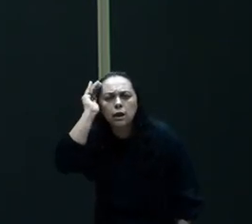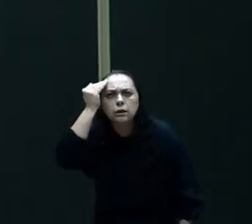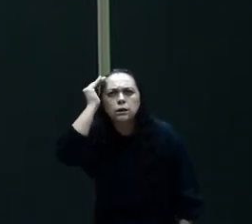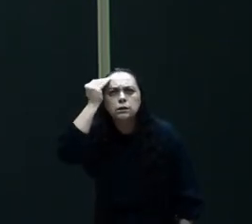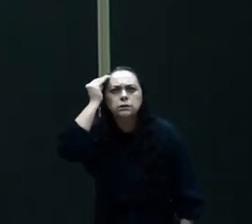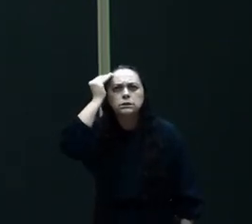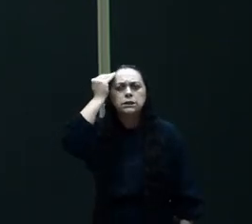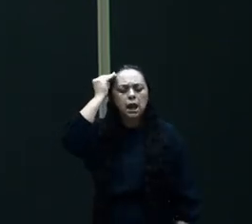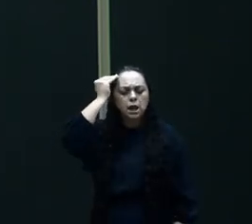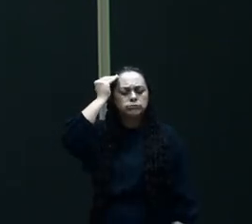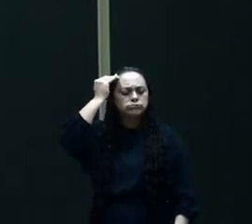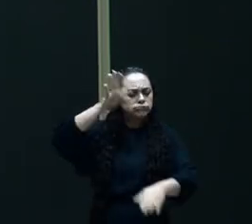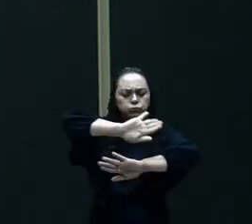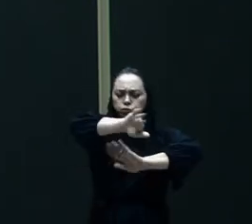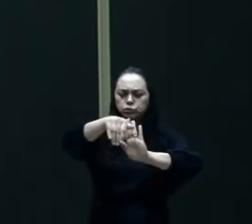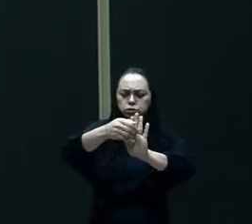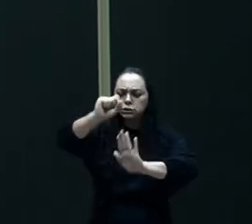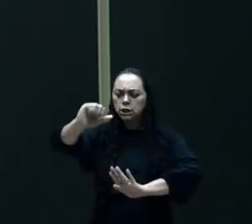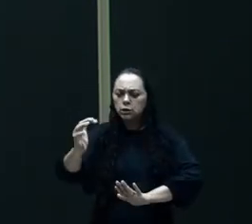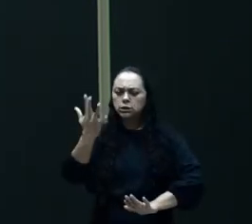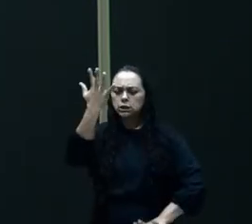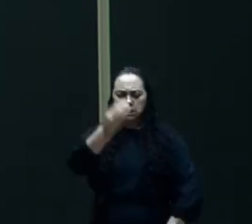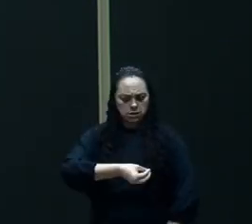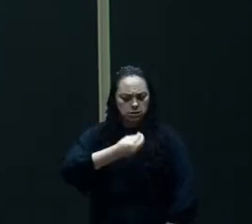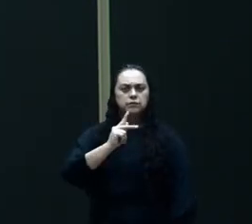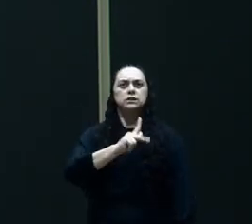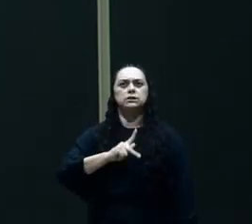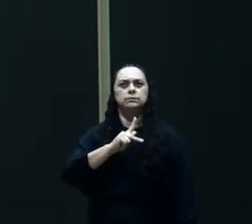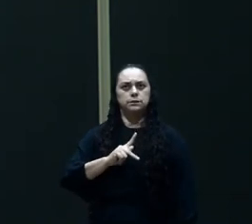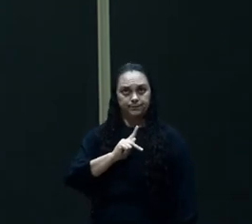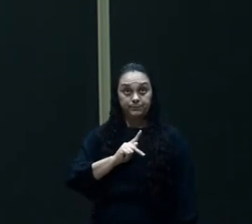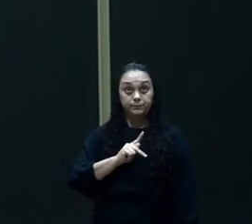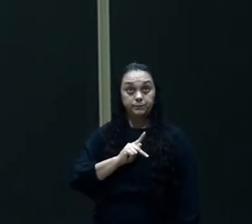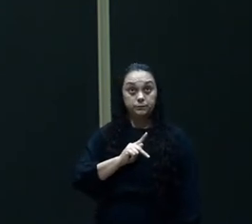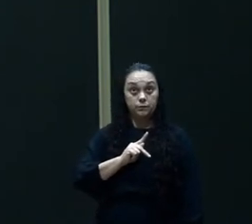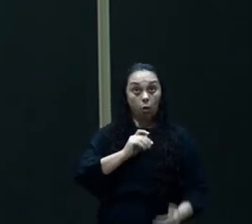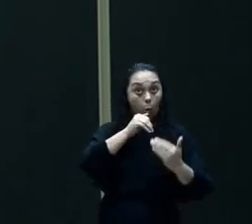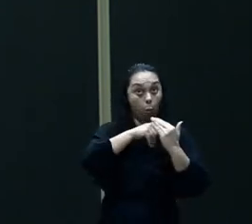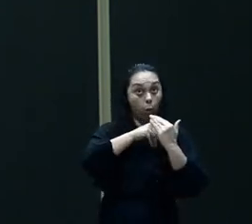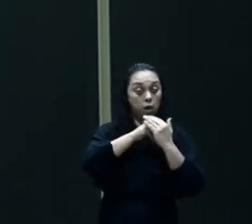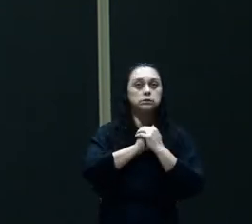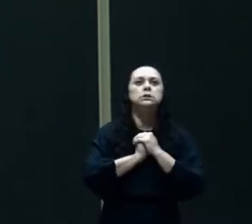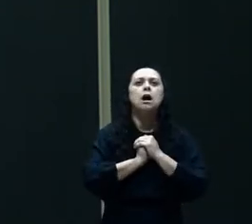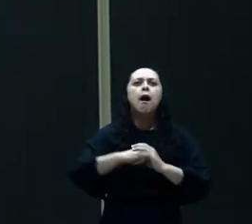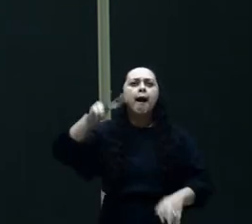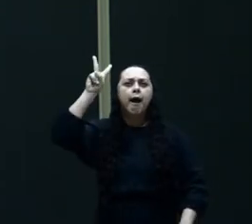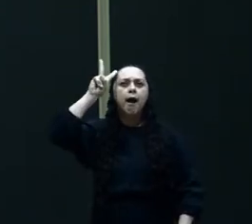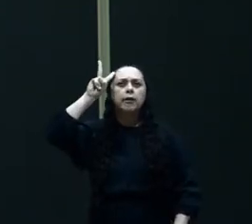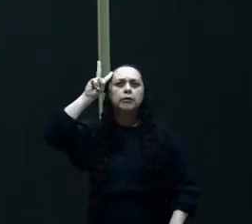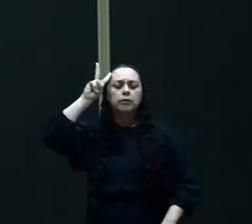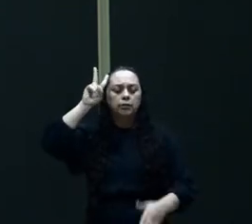cenário que vai ficar mais fácil você assimilar e guardar isso no seu coração as histórias bíblicas quando nós